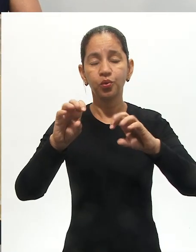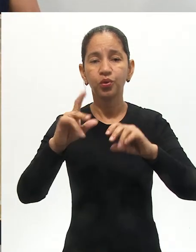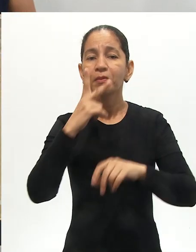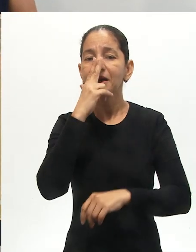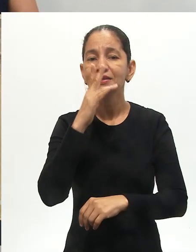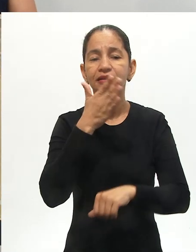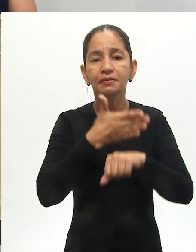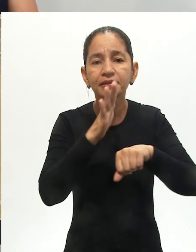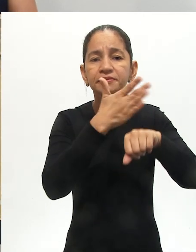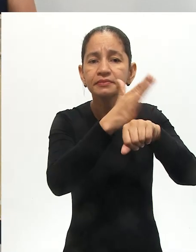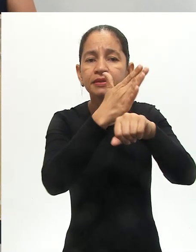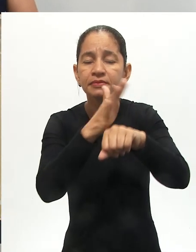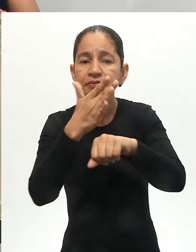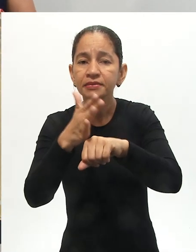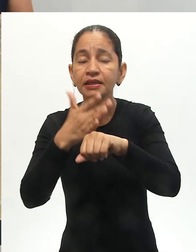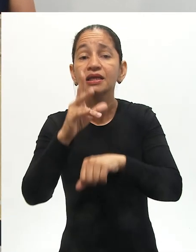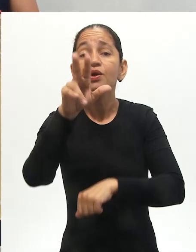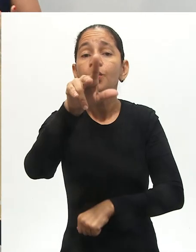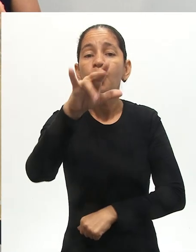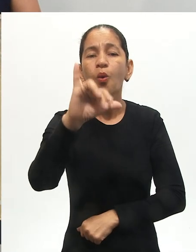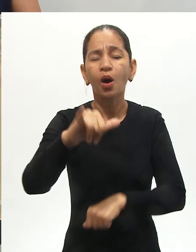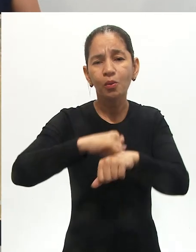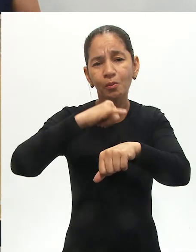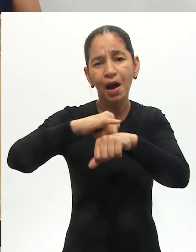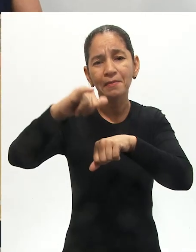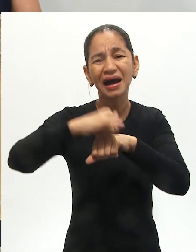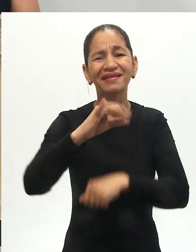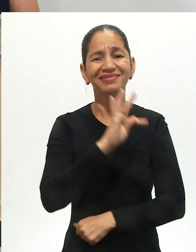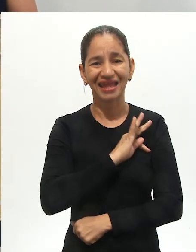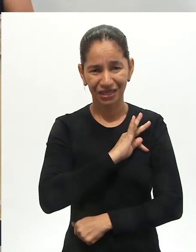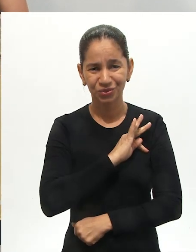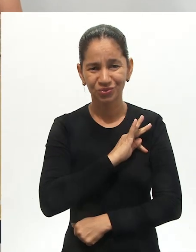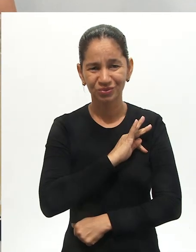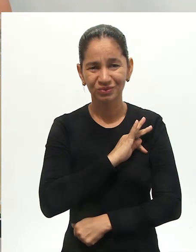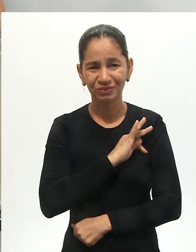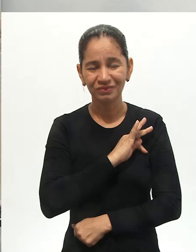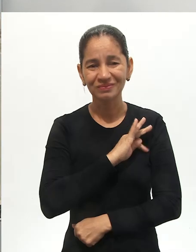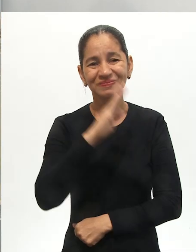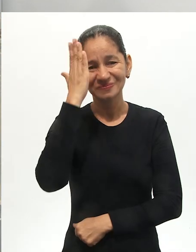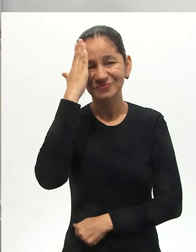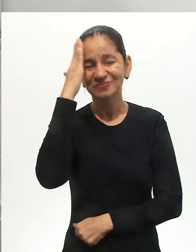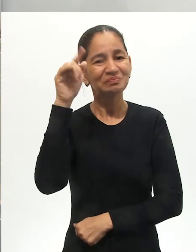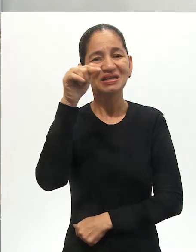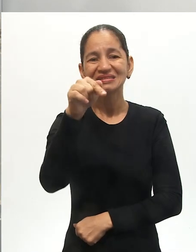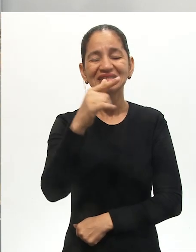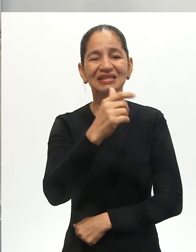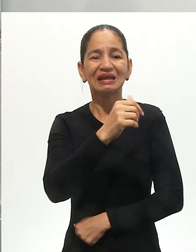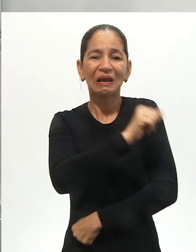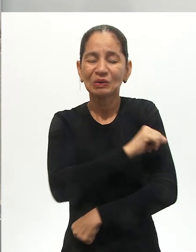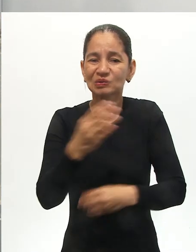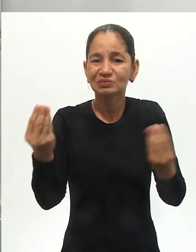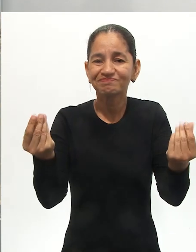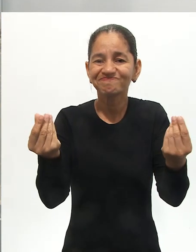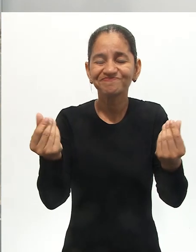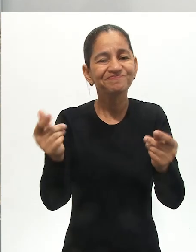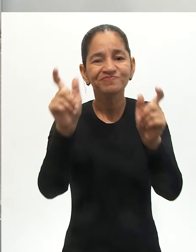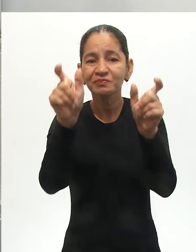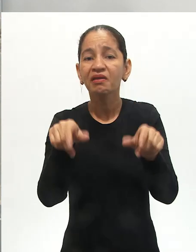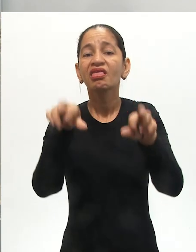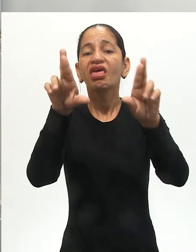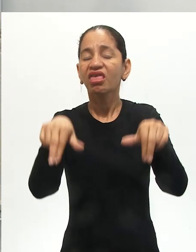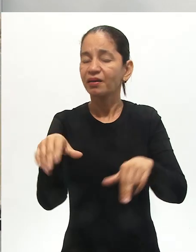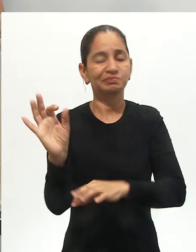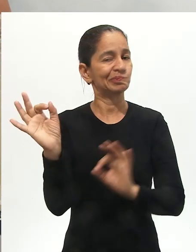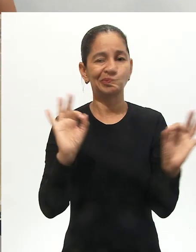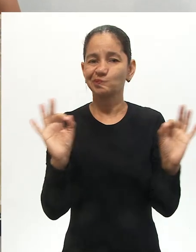forma mecânica de aprender, numa forma automática, em que o aluno não tinha sua subjetividade considerada em